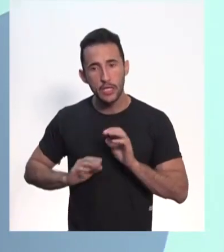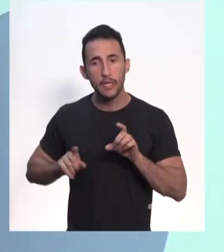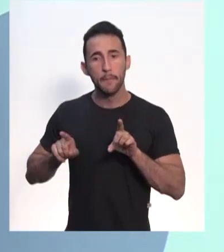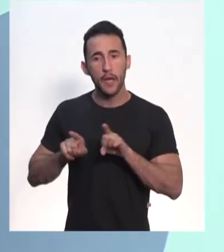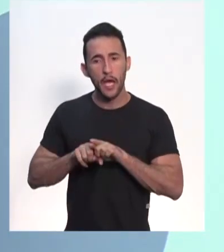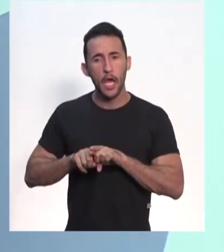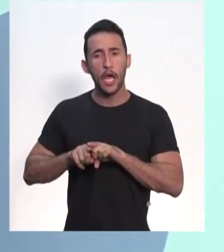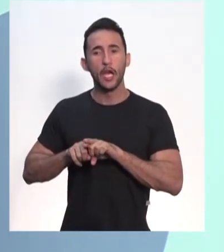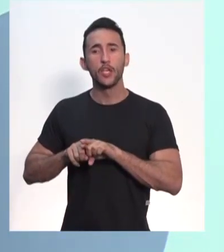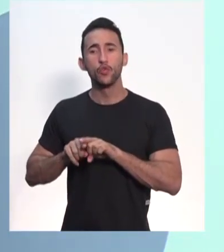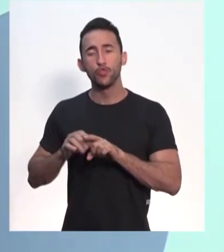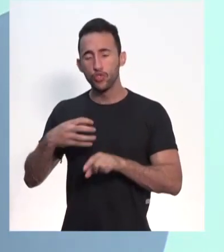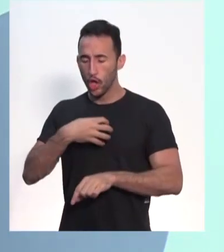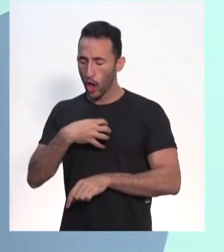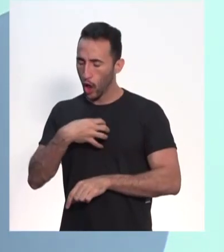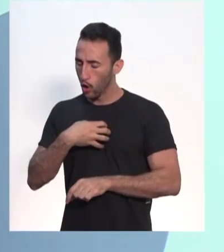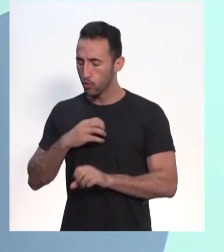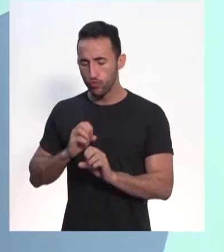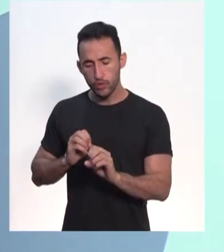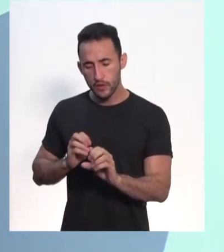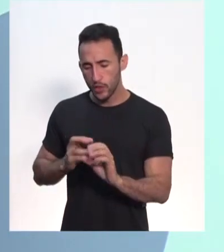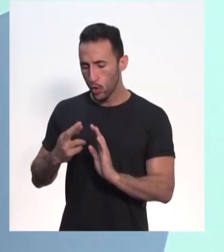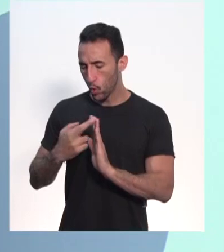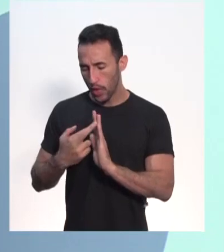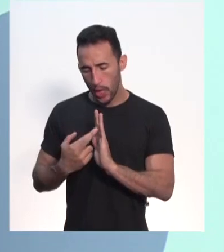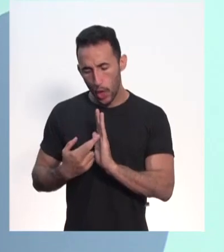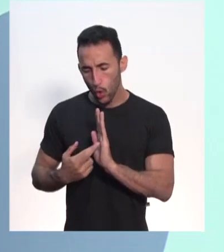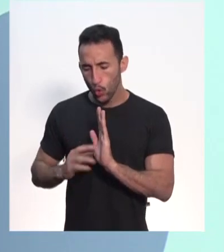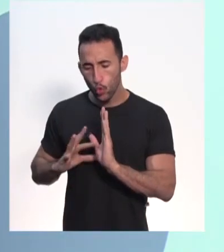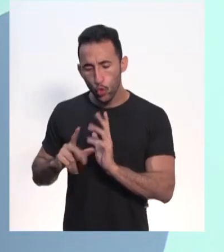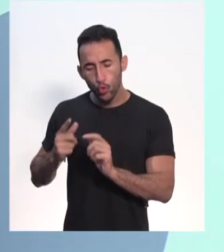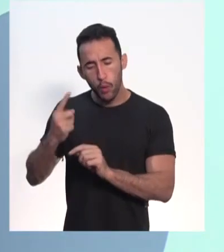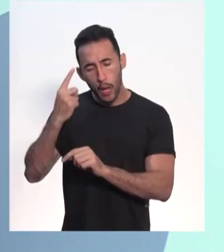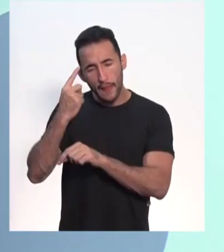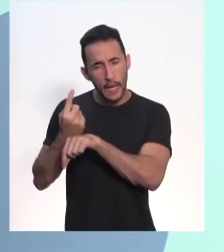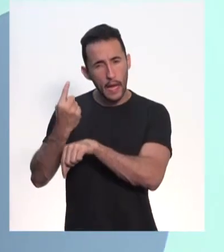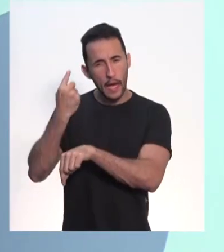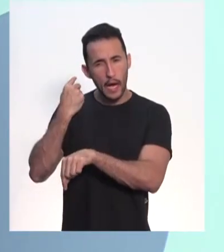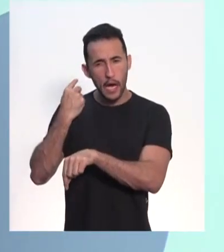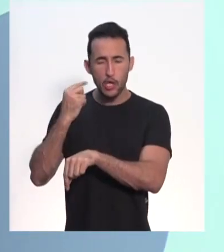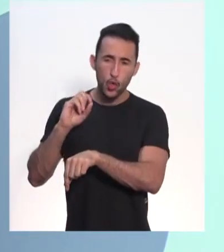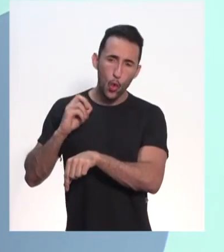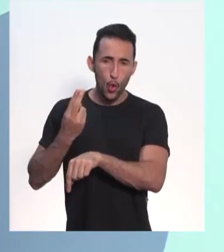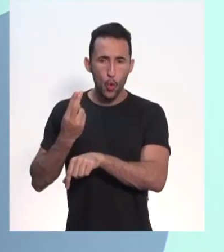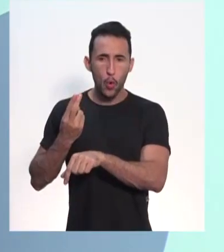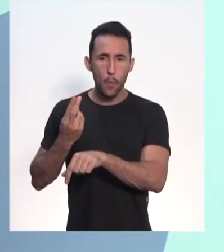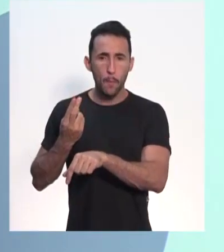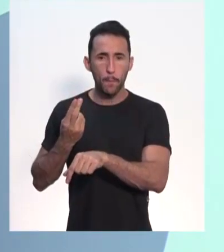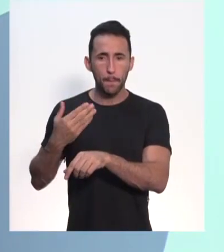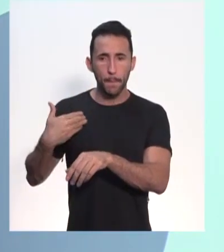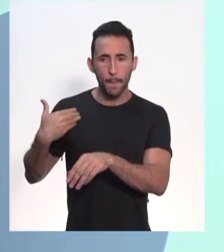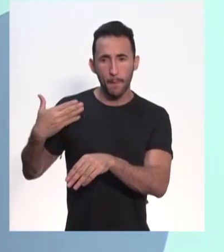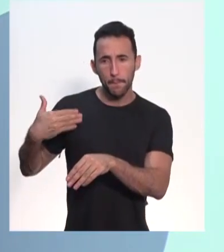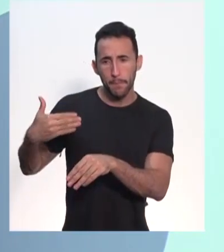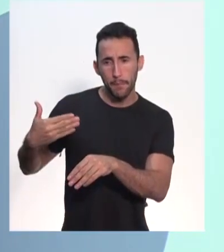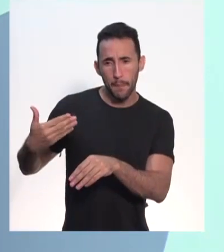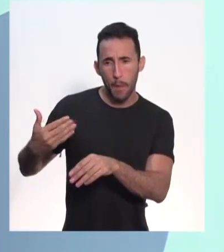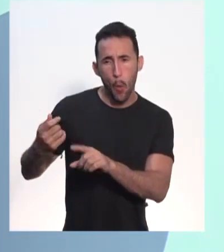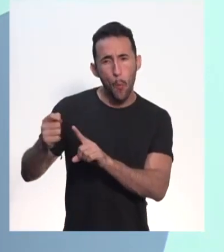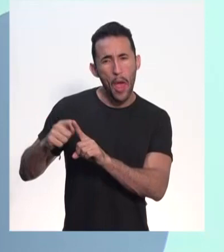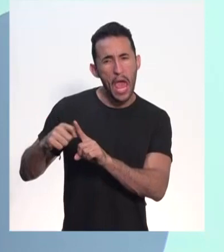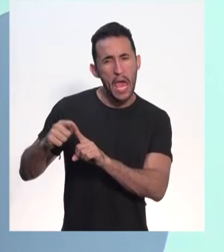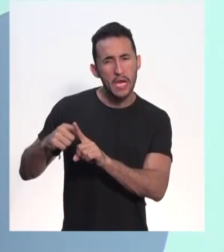né? A qualificação de informações e pontos de desafio mesmo, a questão da atividade física num momento